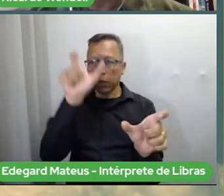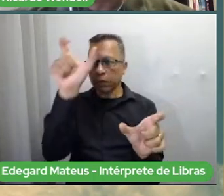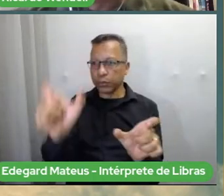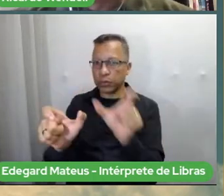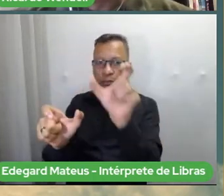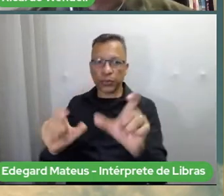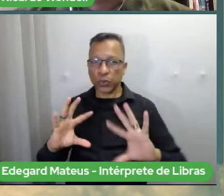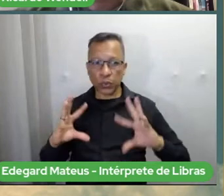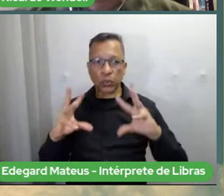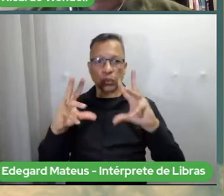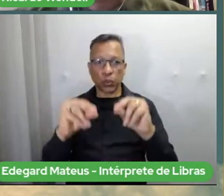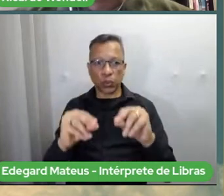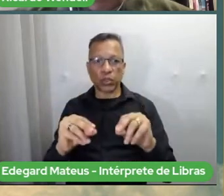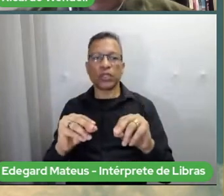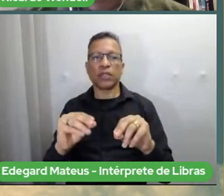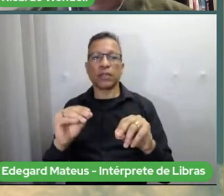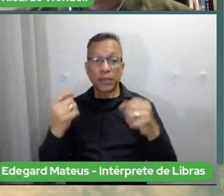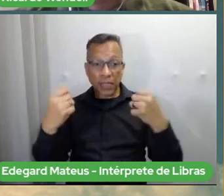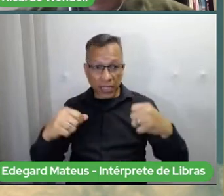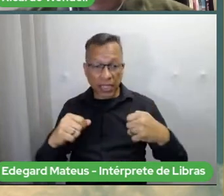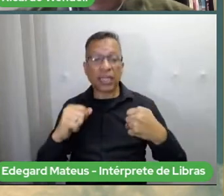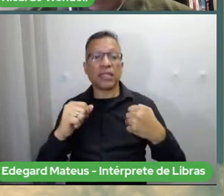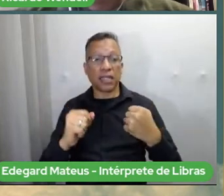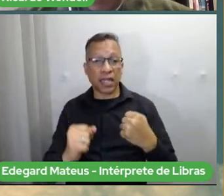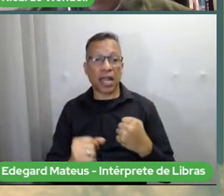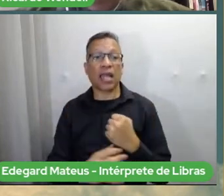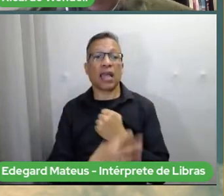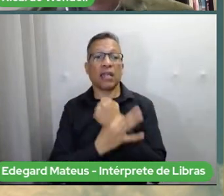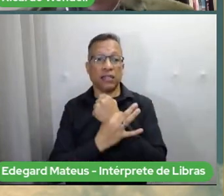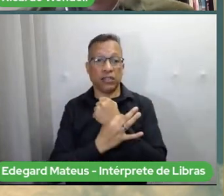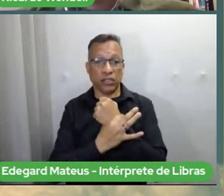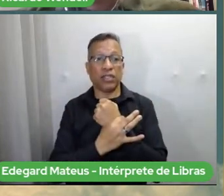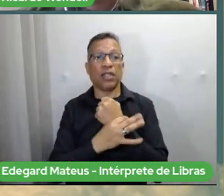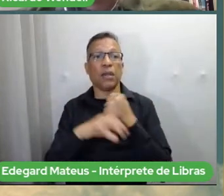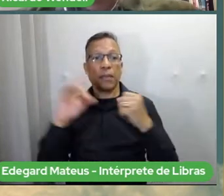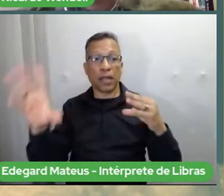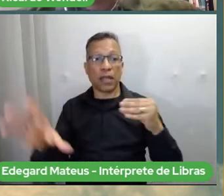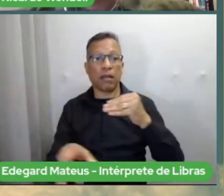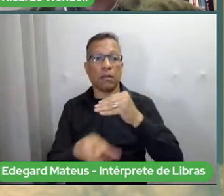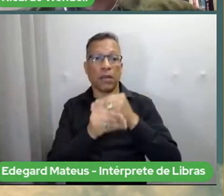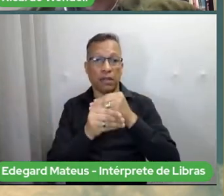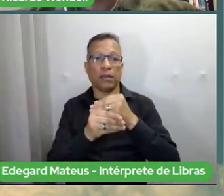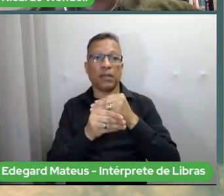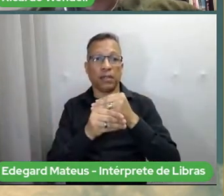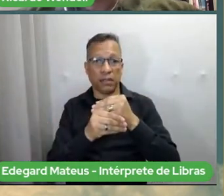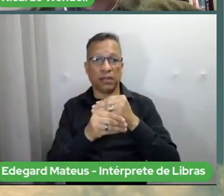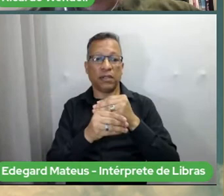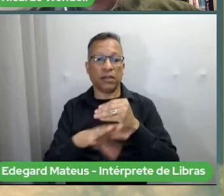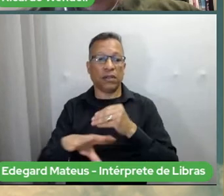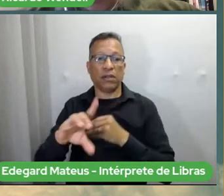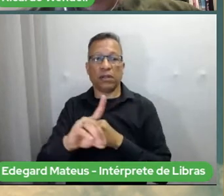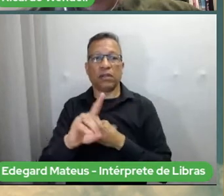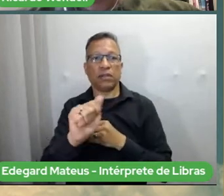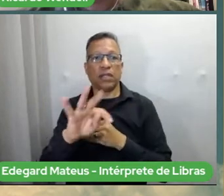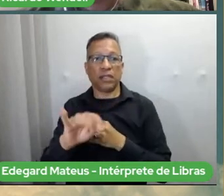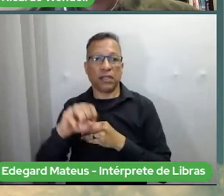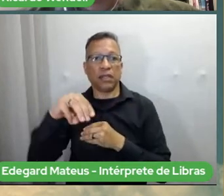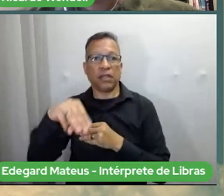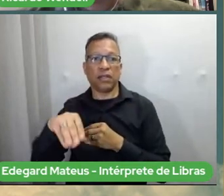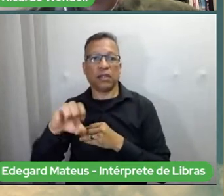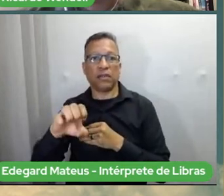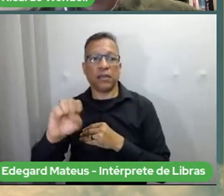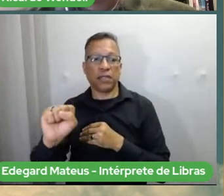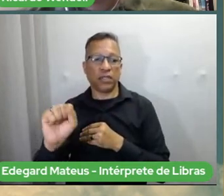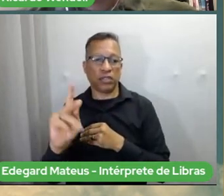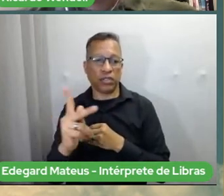gente precisa garantir para ter, de fato, uma implementação do Data Mesh, não tem como não pensar em agilidade.